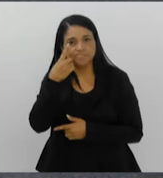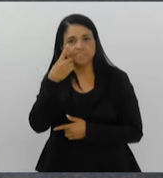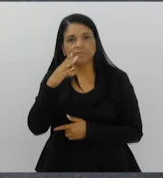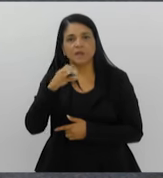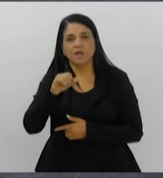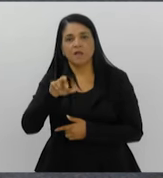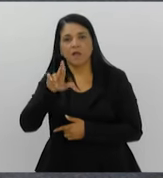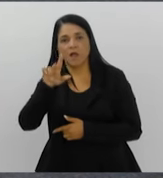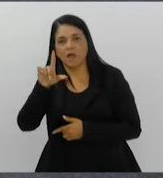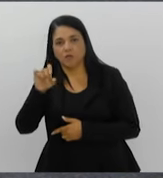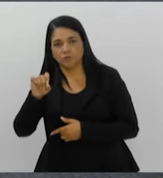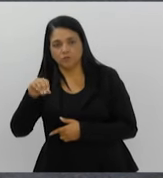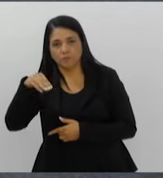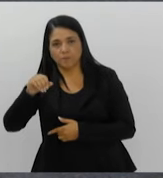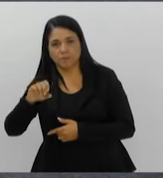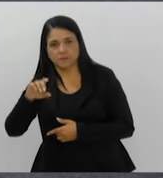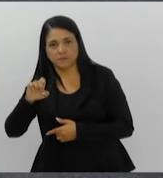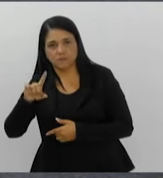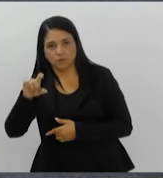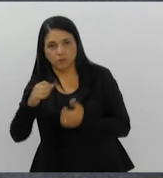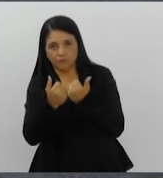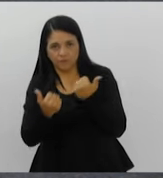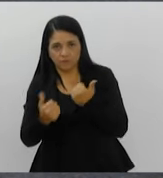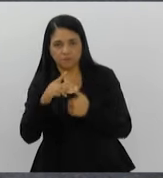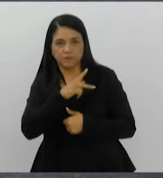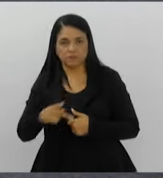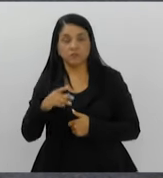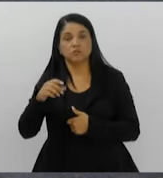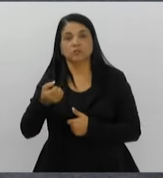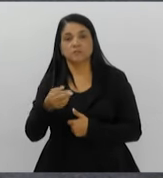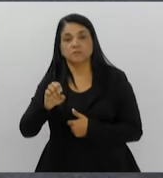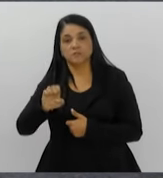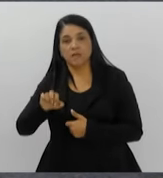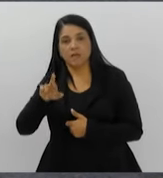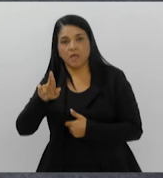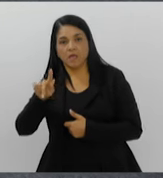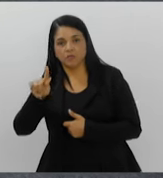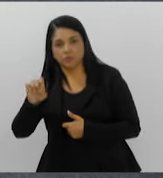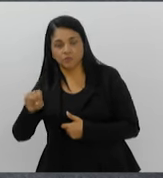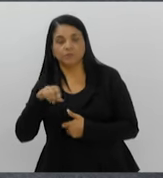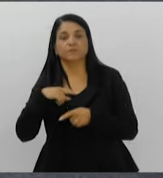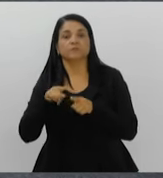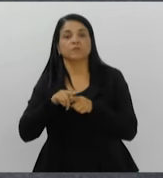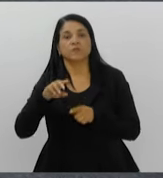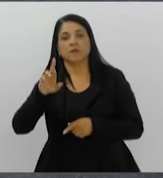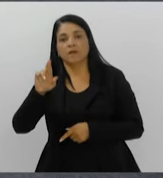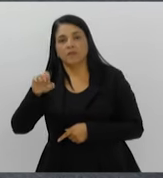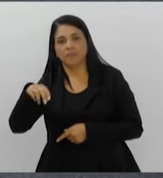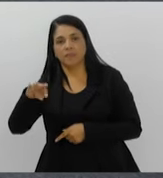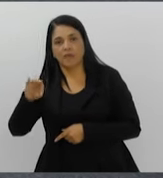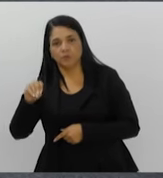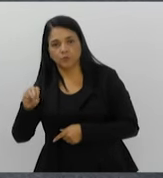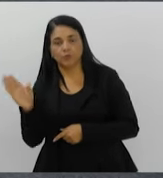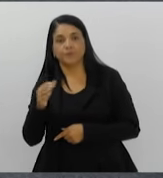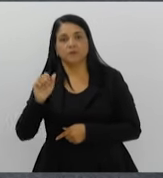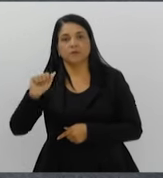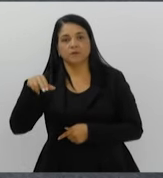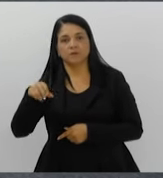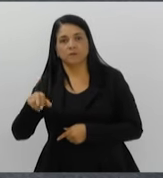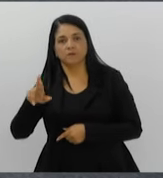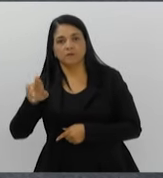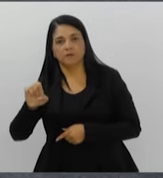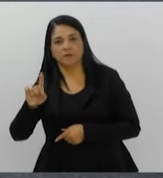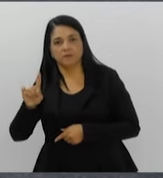Carlos Macedo, vice-presidente, doutor Serginho, Renato Miranda, Andrezinho Ceciliano